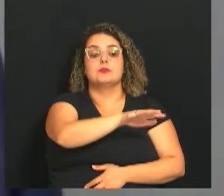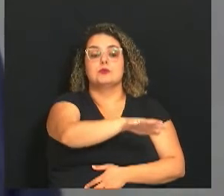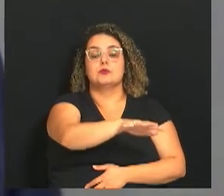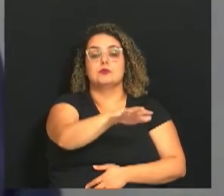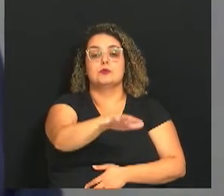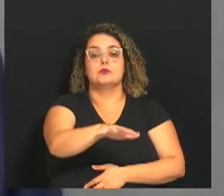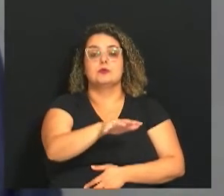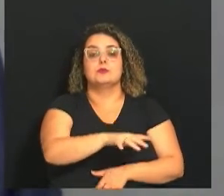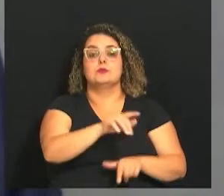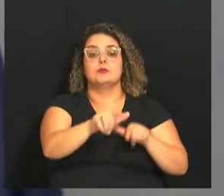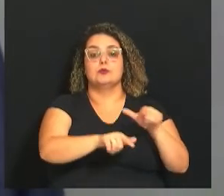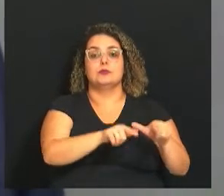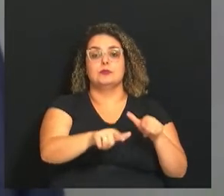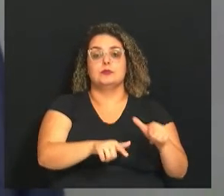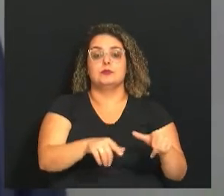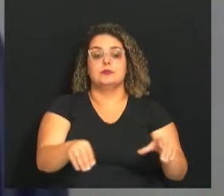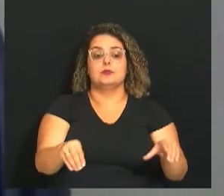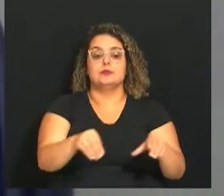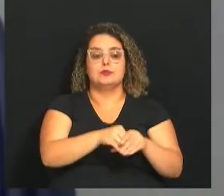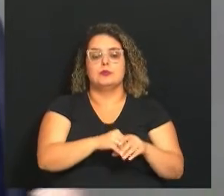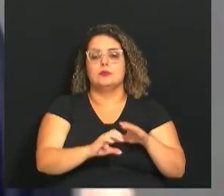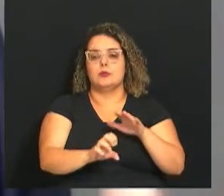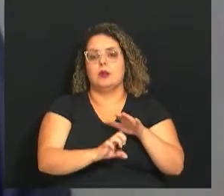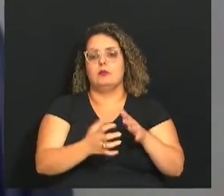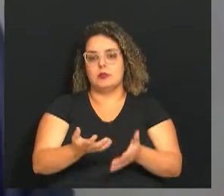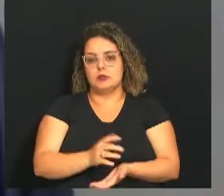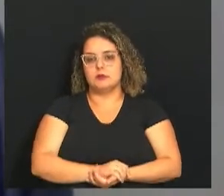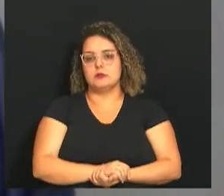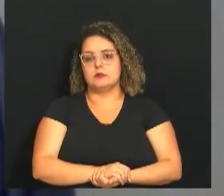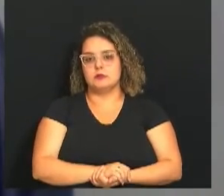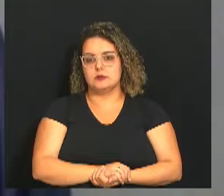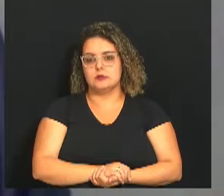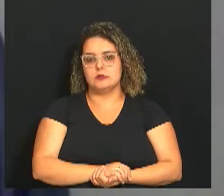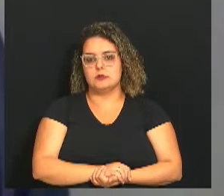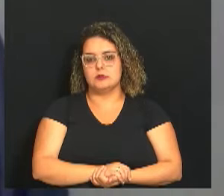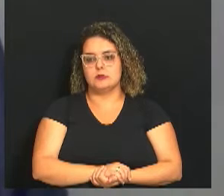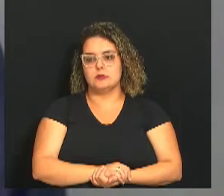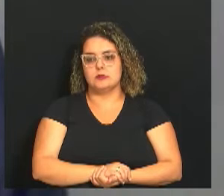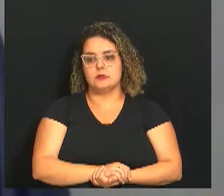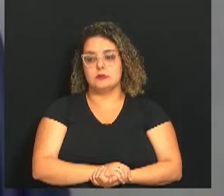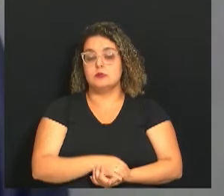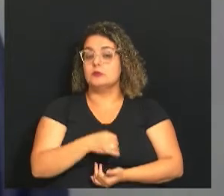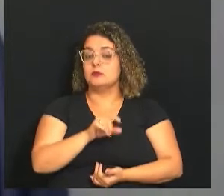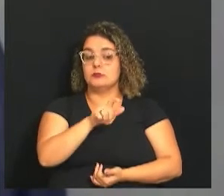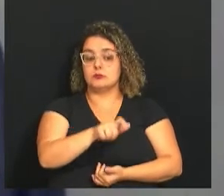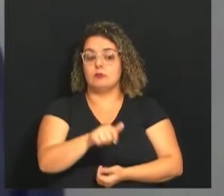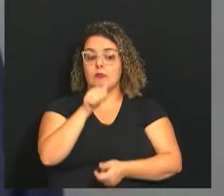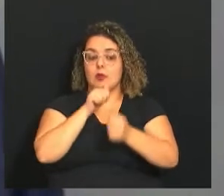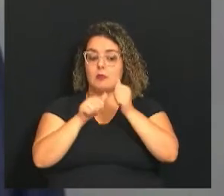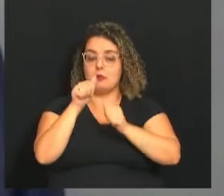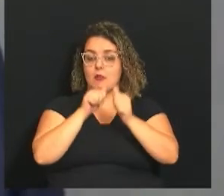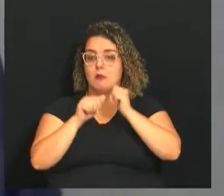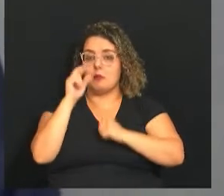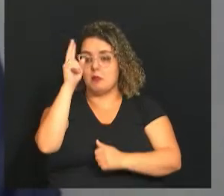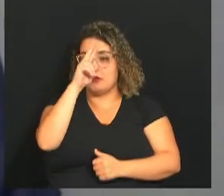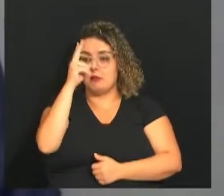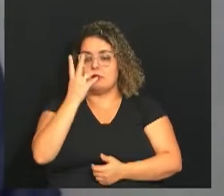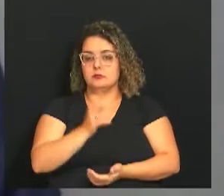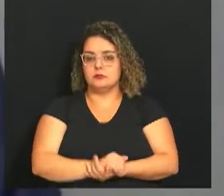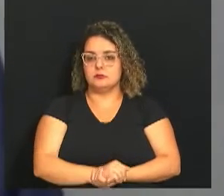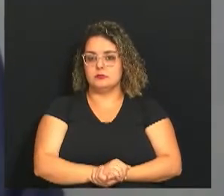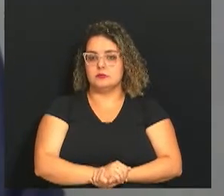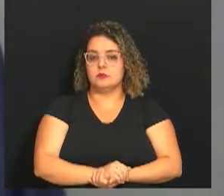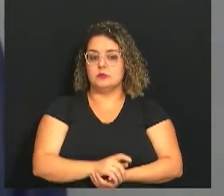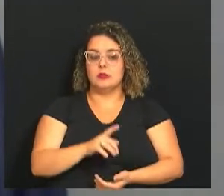do alcoolismo dentro da empresa. Como eu mencionei, se esse funcionário for realizar algum tipo de trabalho e sofrer algum